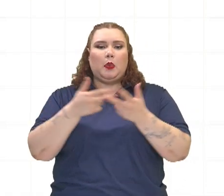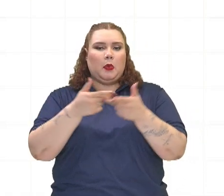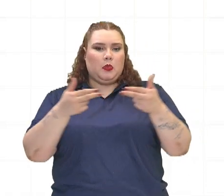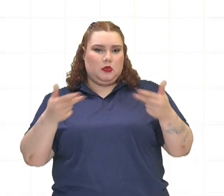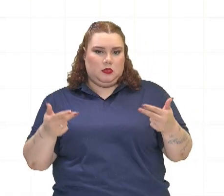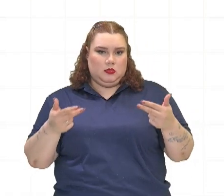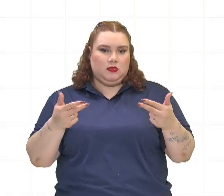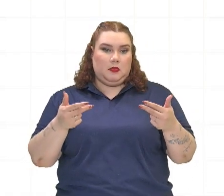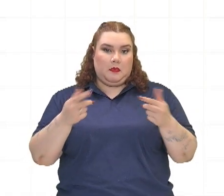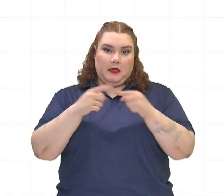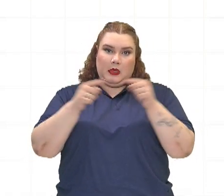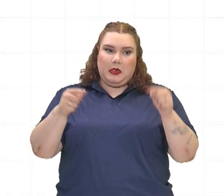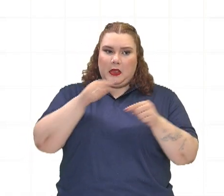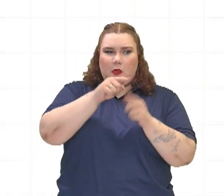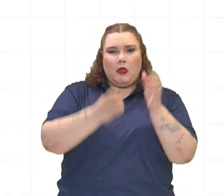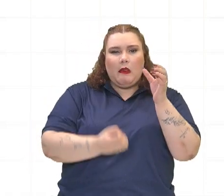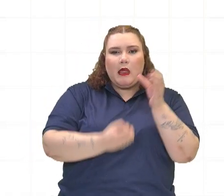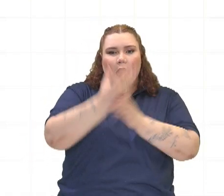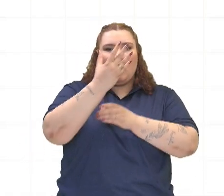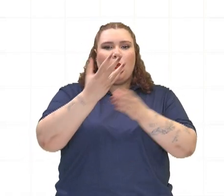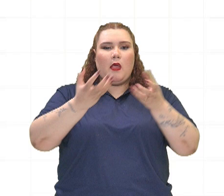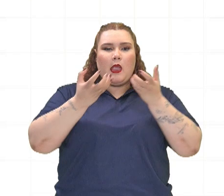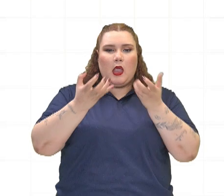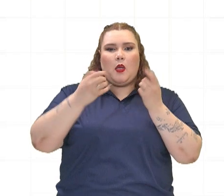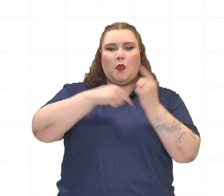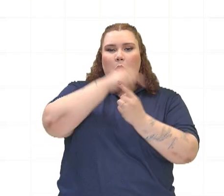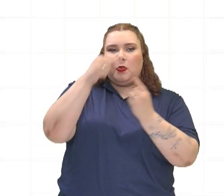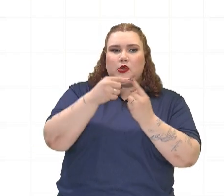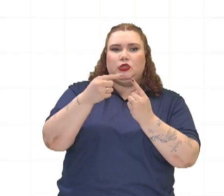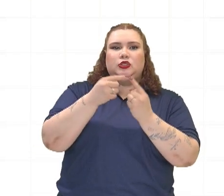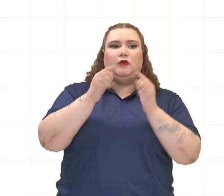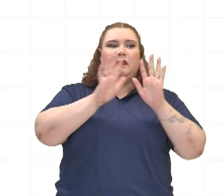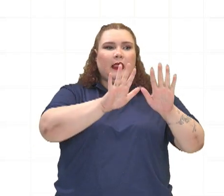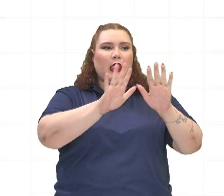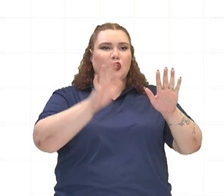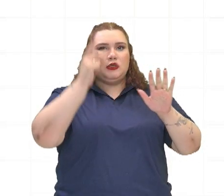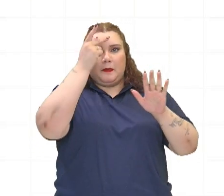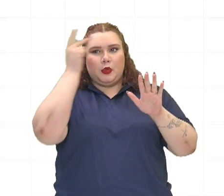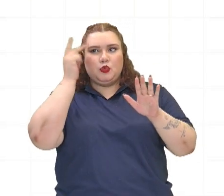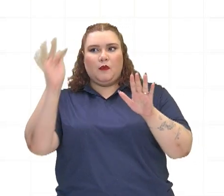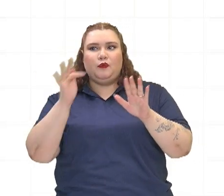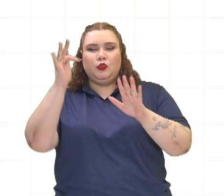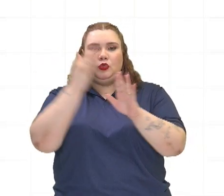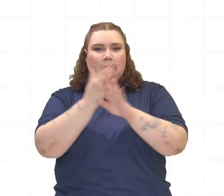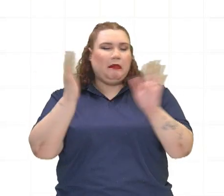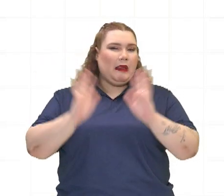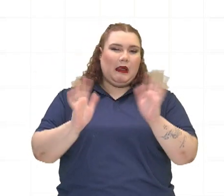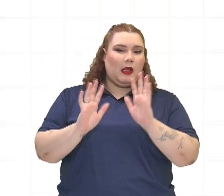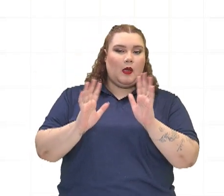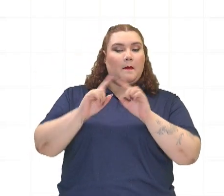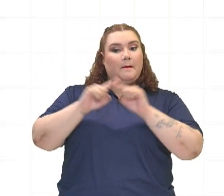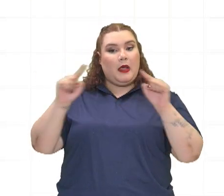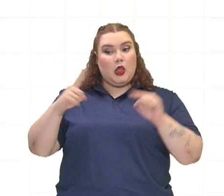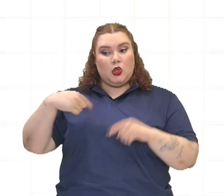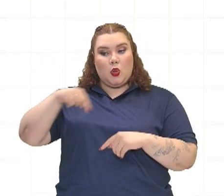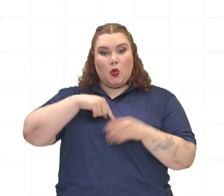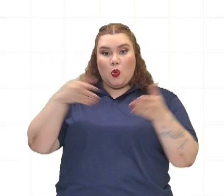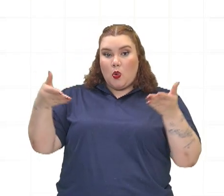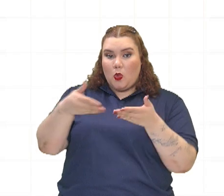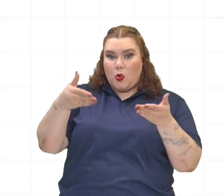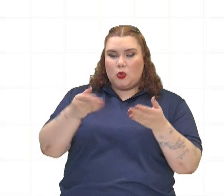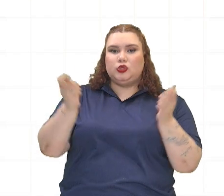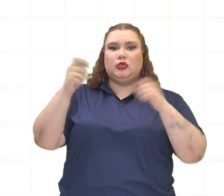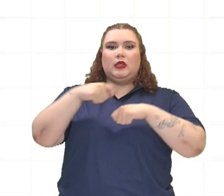não tenham sido feitas de propósito, elas nos ajudam a descobrir como